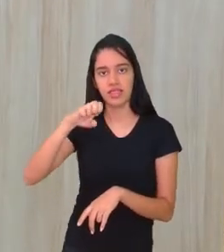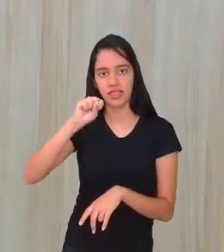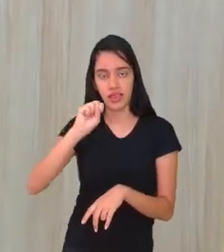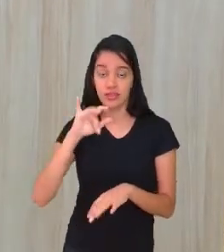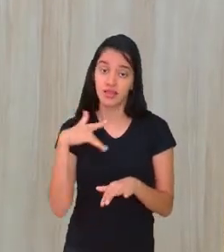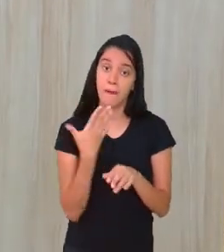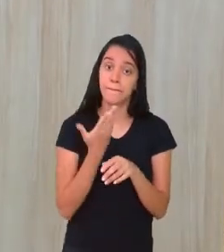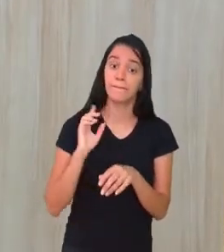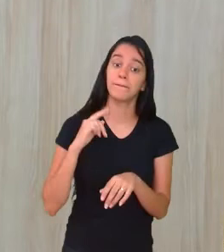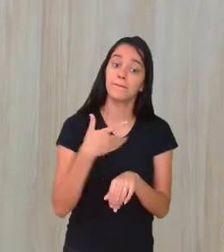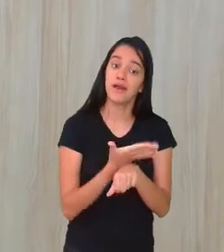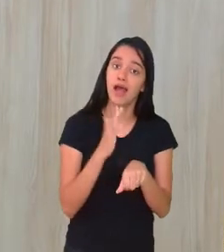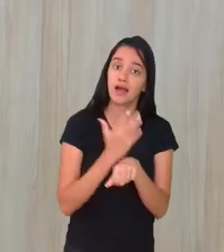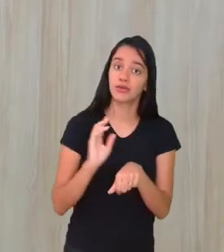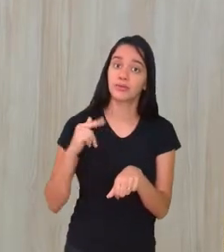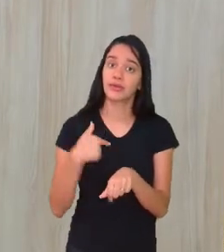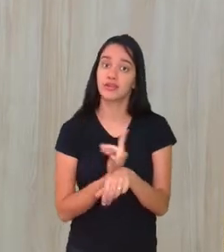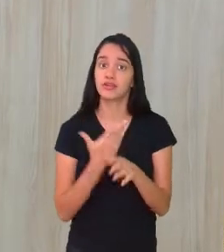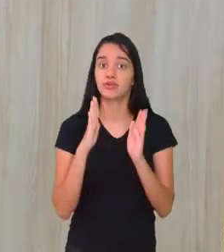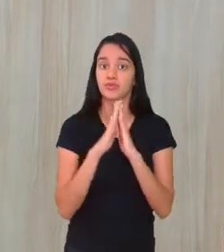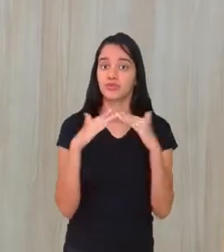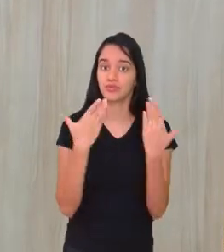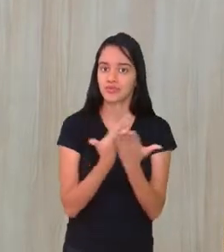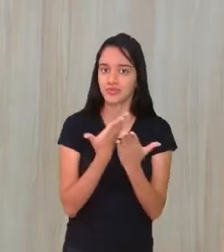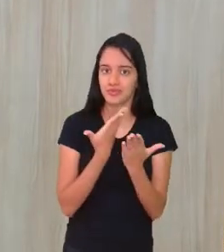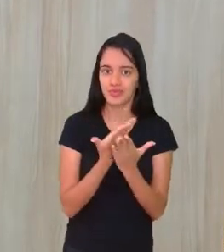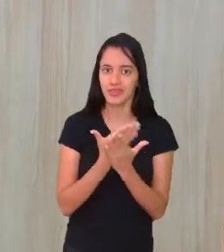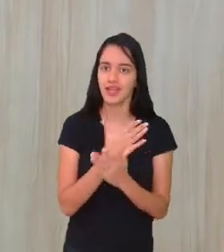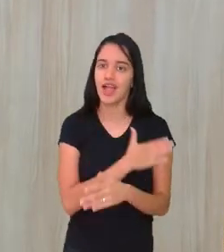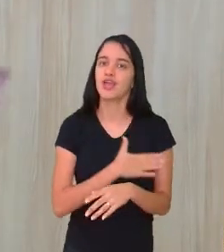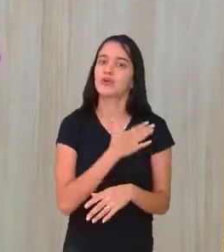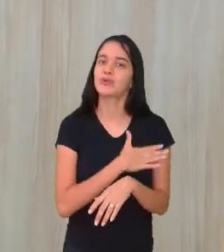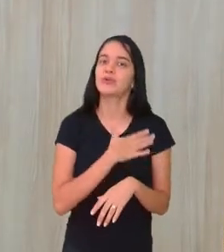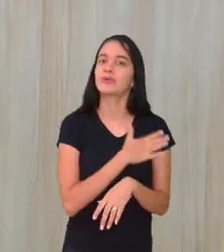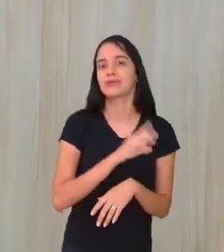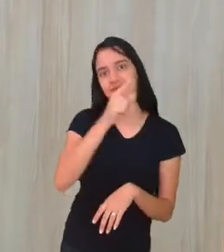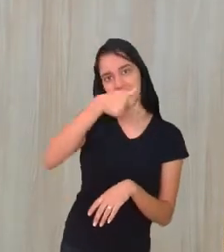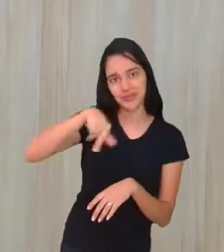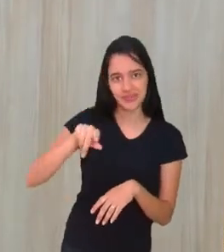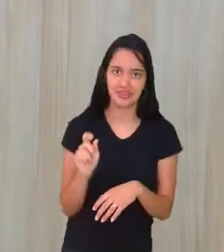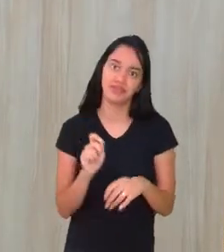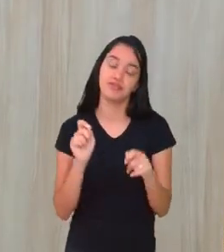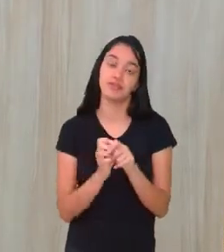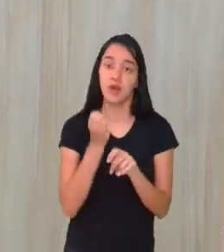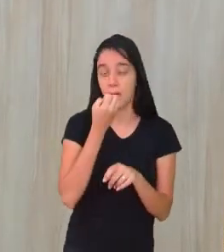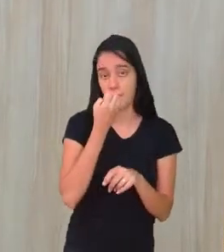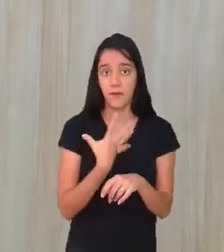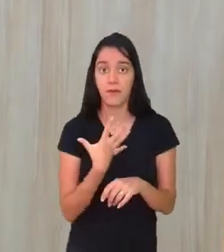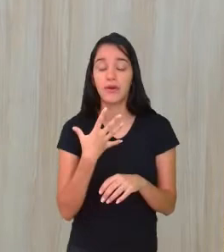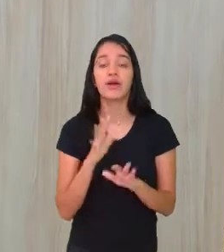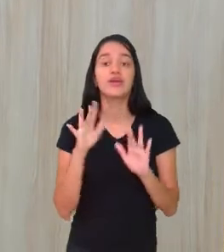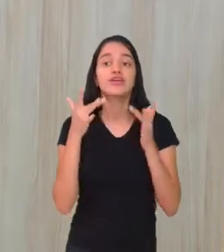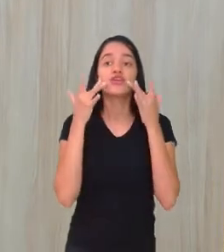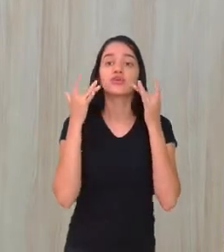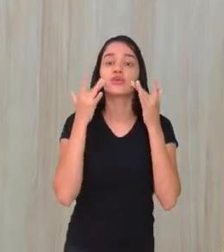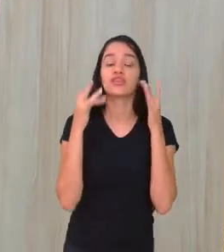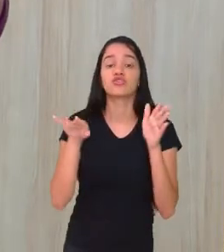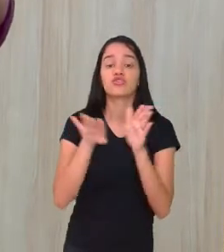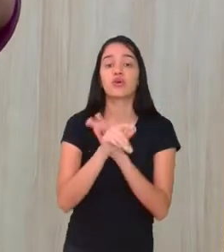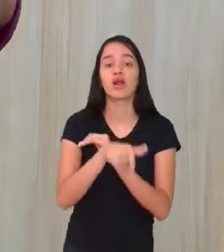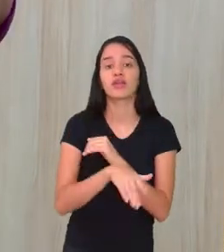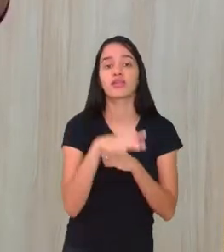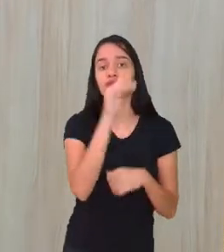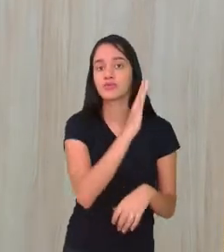na escola, fazermos, que é o que eu gostaria que vocês fizessem, né? Bom, e o teatro de animação ele chegou no Brasil